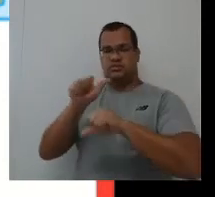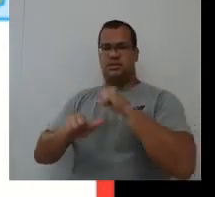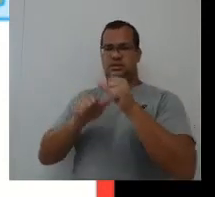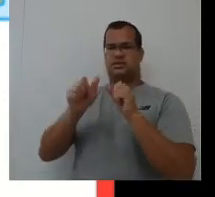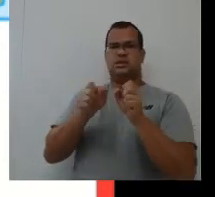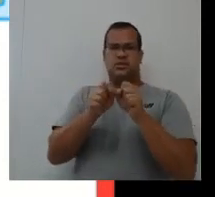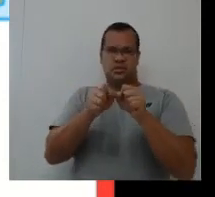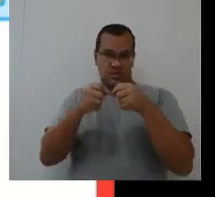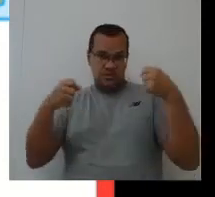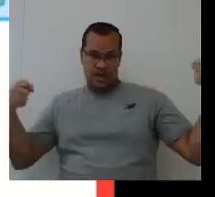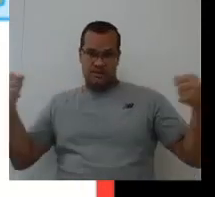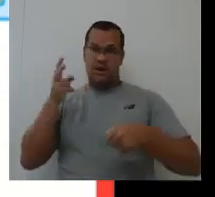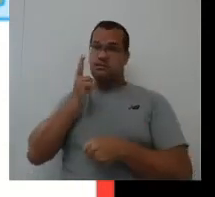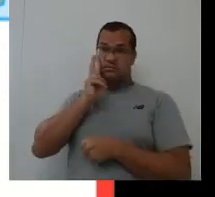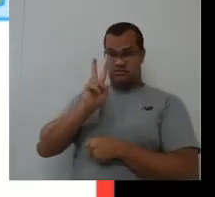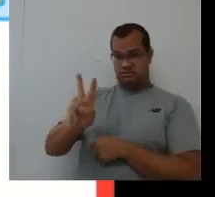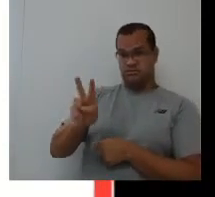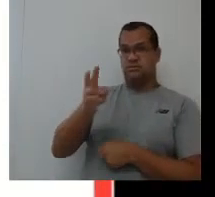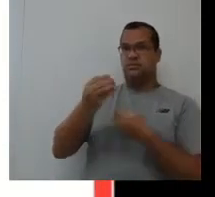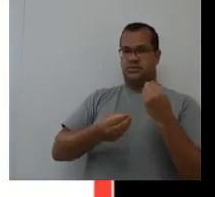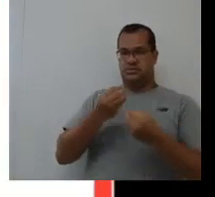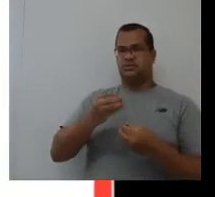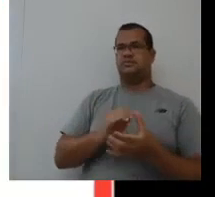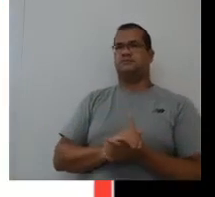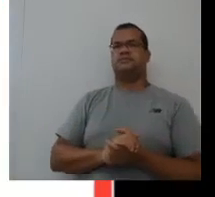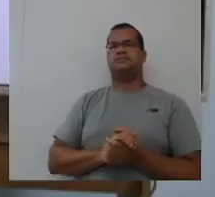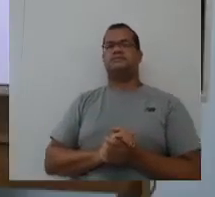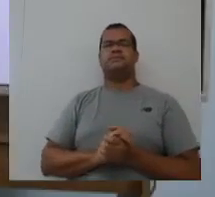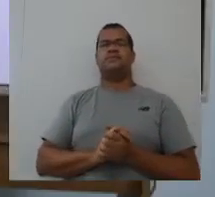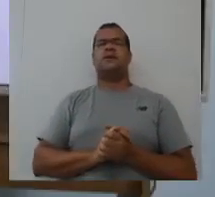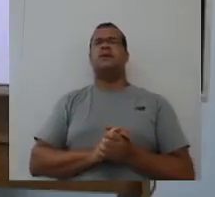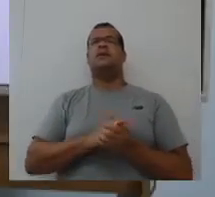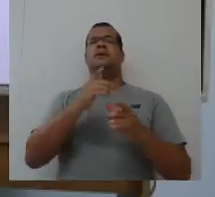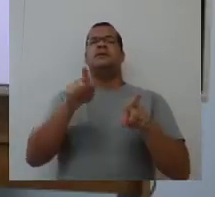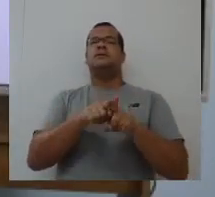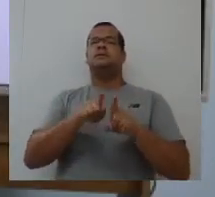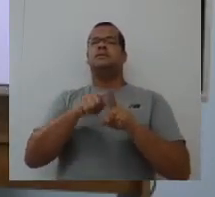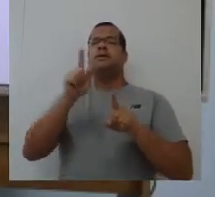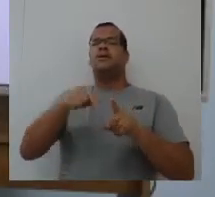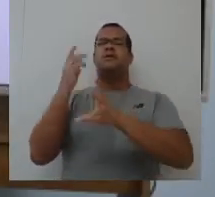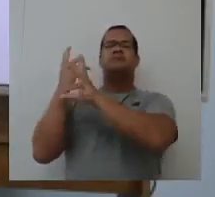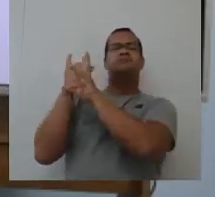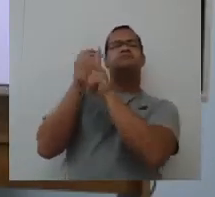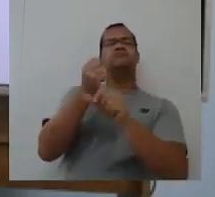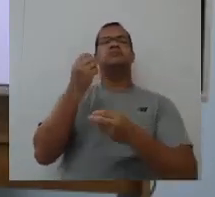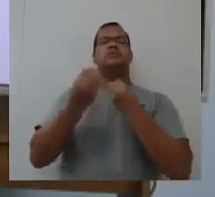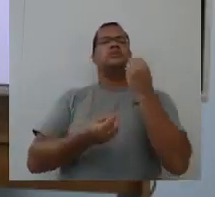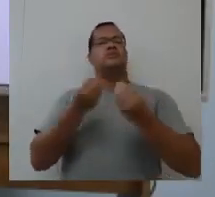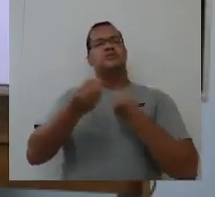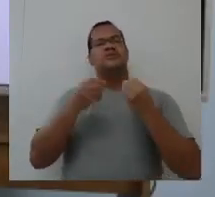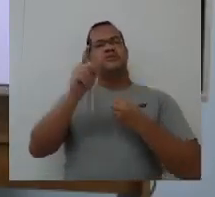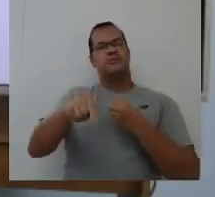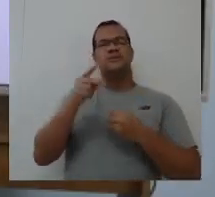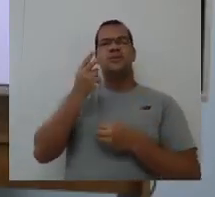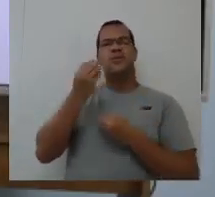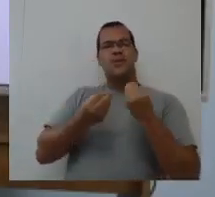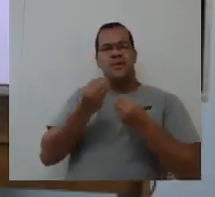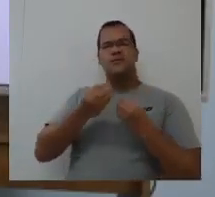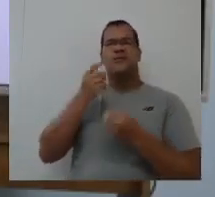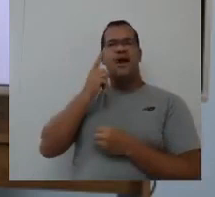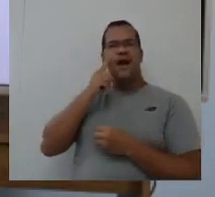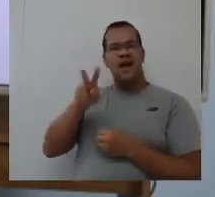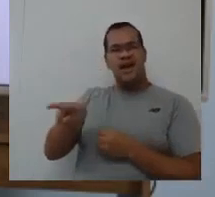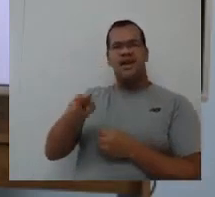vocês observem melhor esses mapas depois, tá certo? E aí a gente vai recapitulando rapidamente aqui para ver como é que a